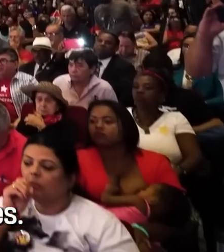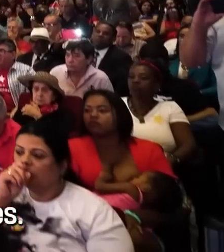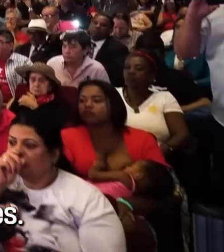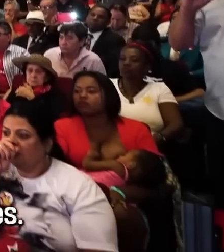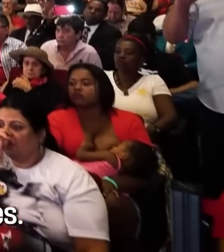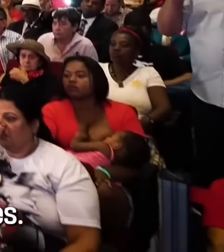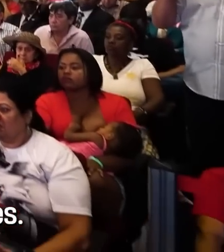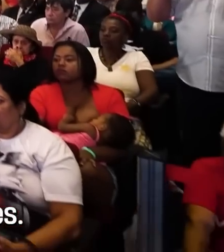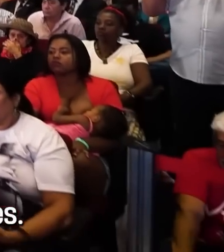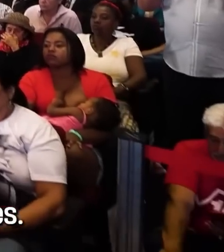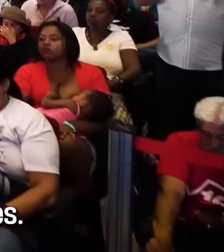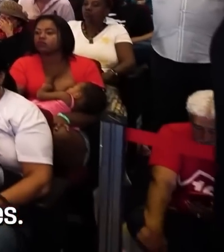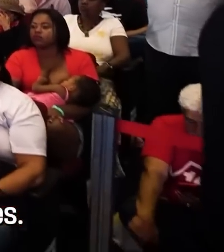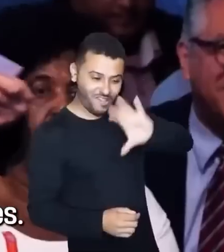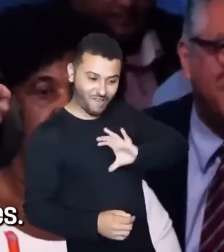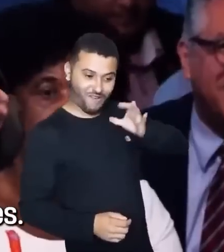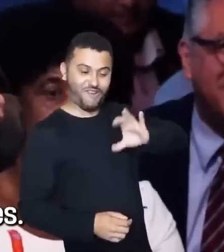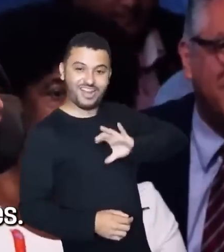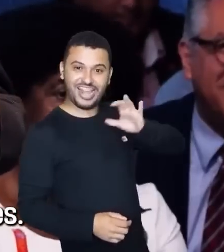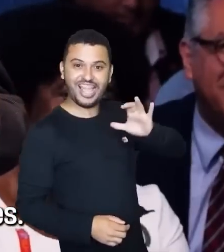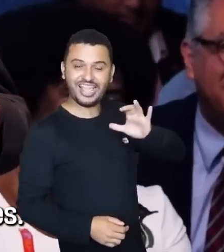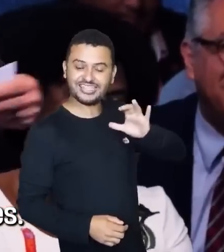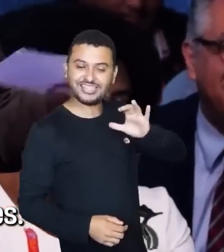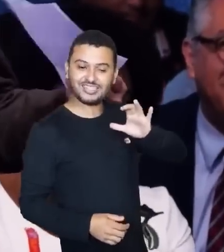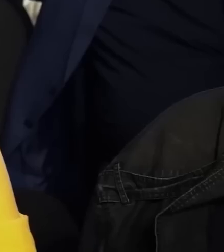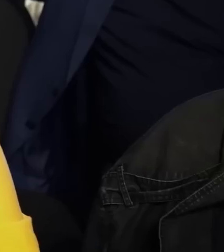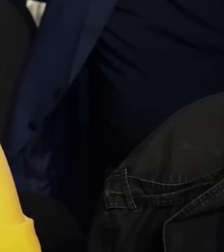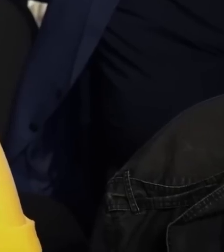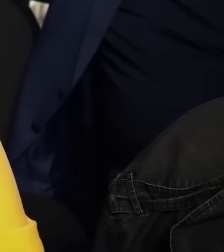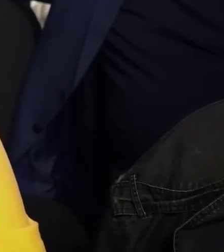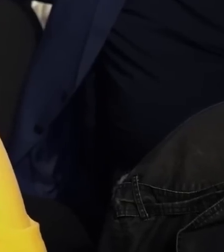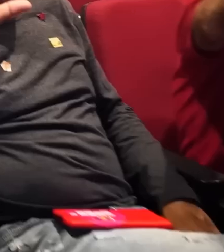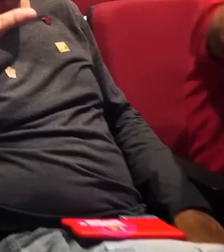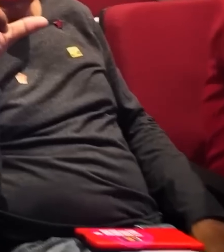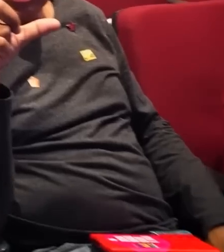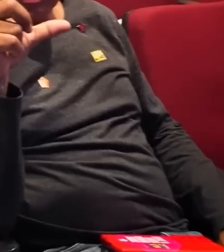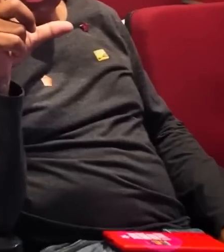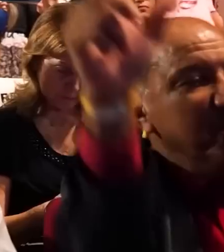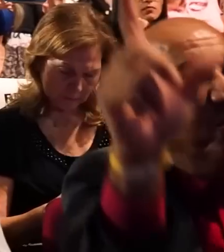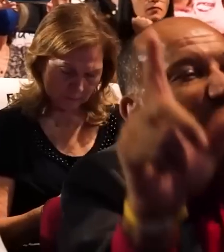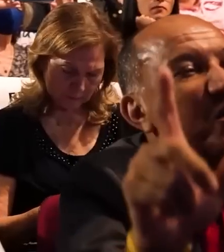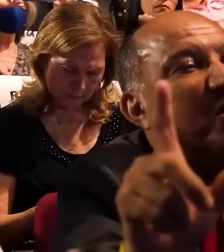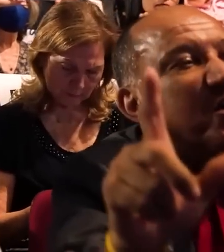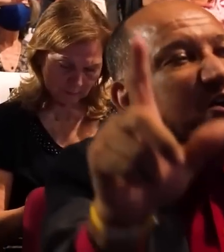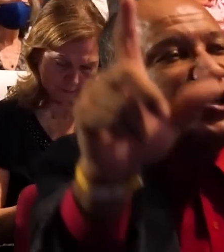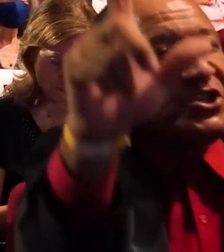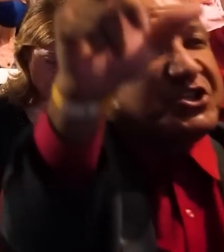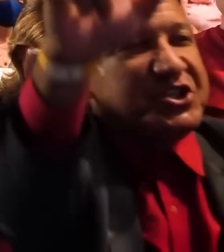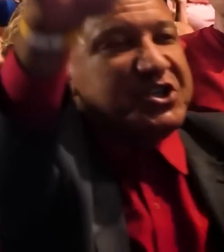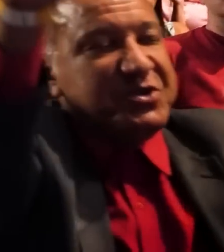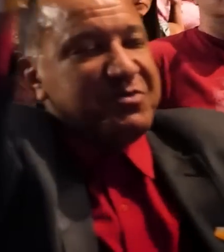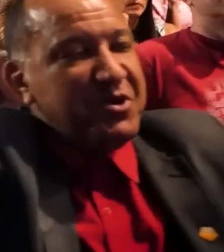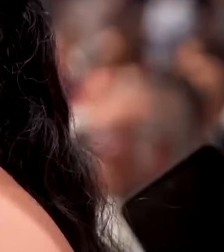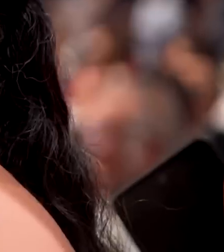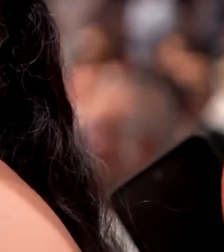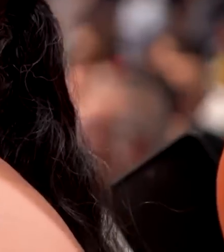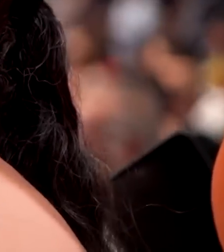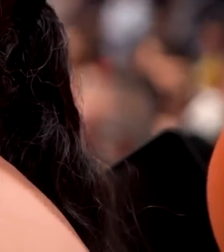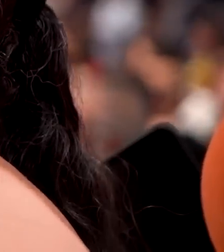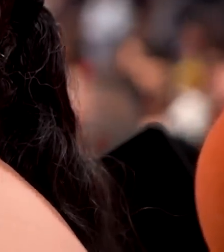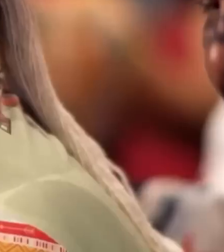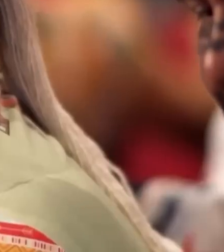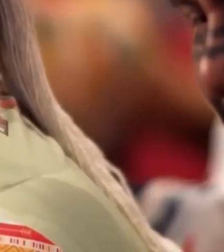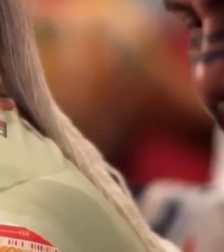a coragem de um pequeno grupo de homens e mulheres, um sonho que cresceu e se desenvolveu até ser capaz de mudar